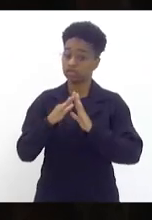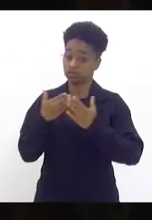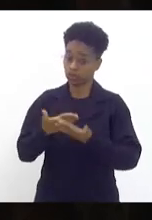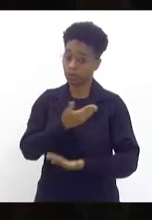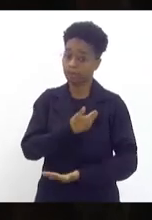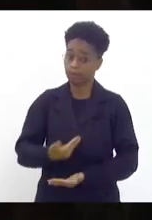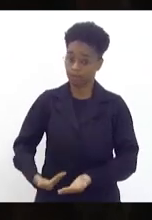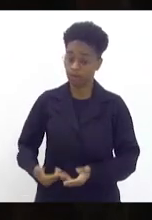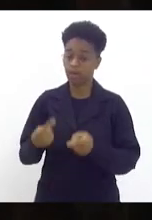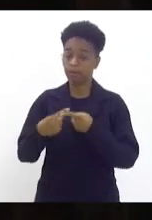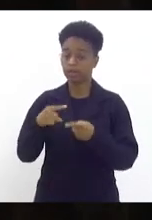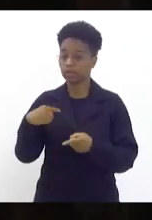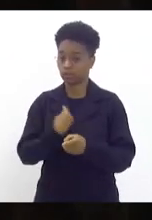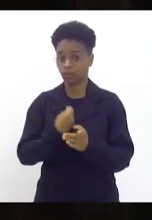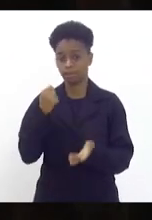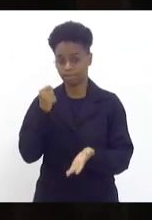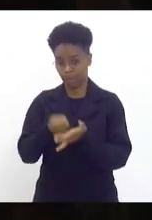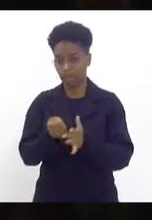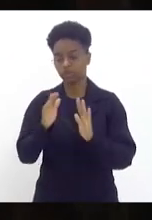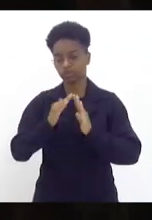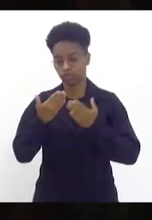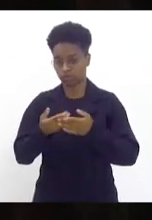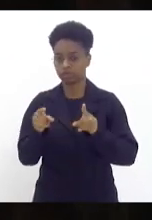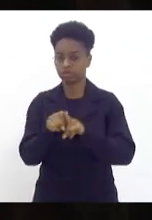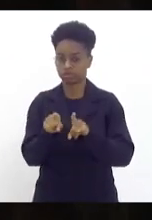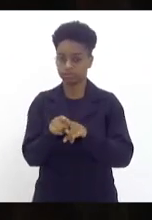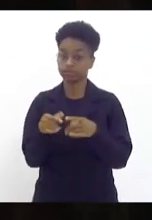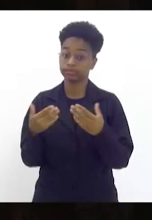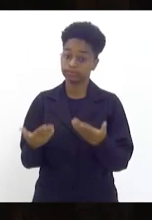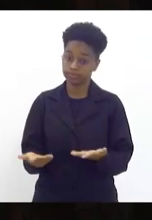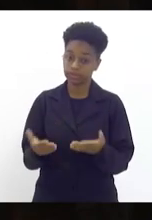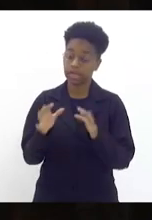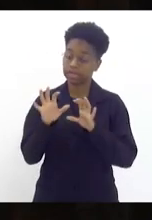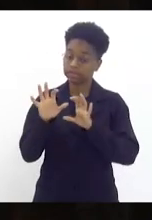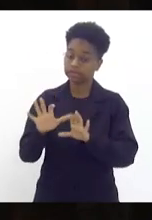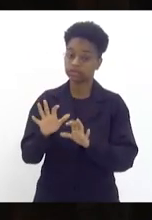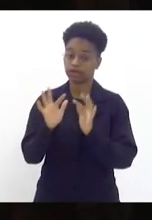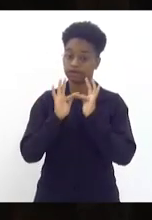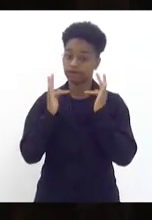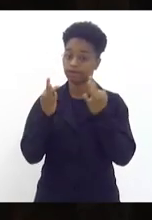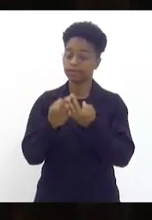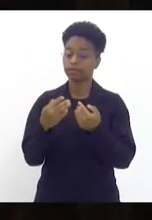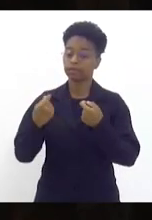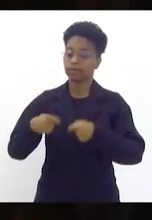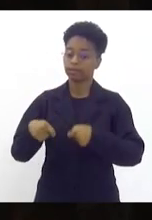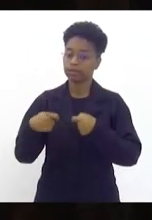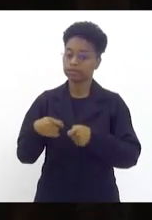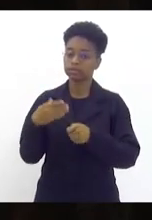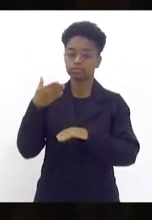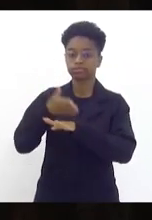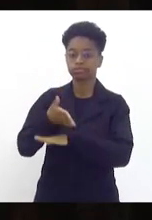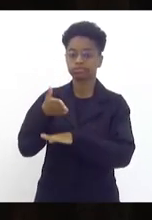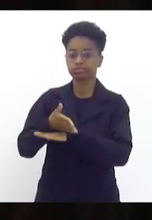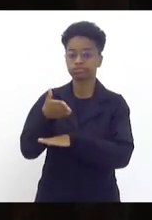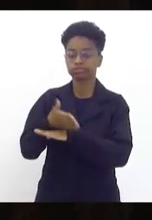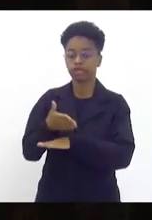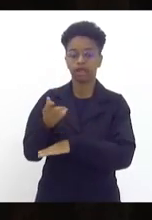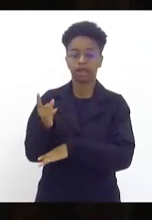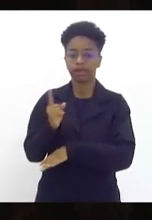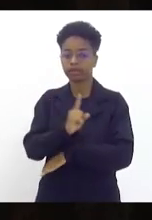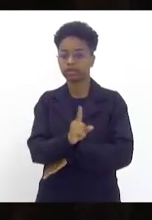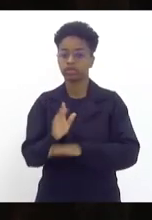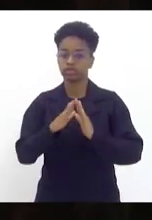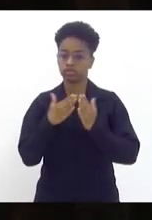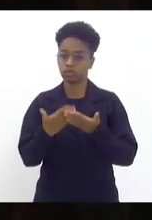estamos pagando essa escola, não é? Então, nesse sentido, os pais tinham que frequentar a escola pelo